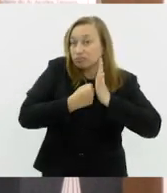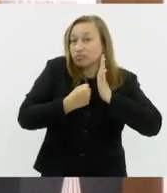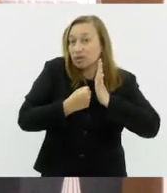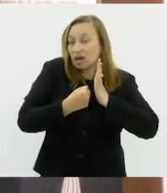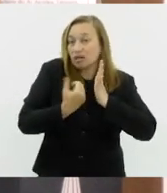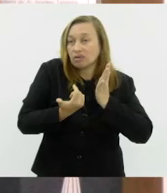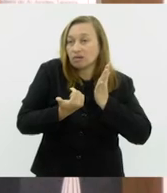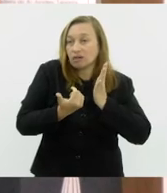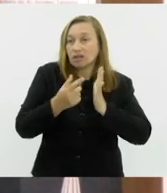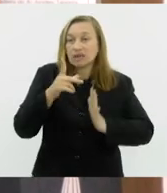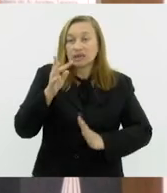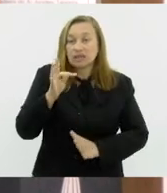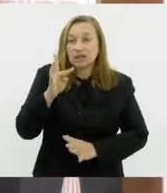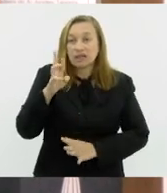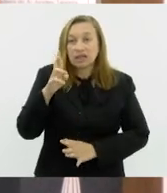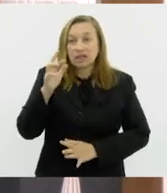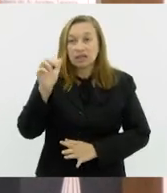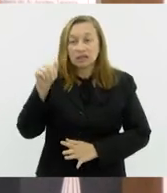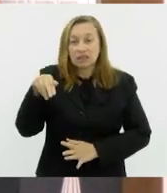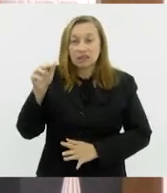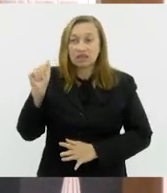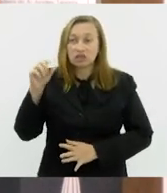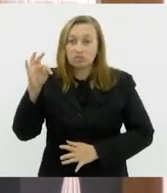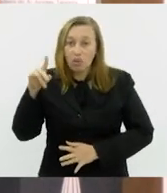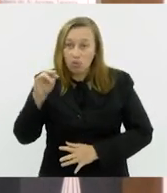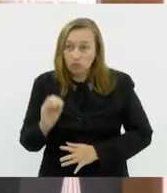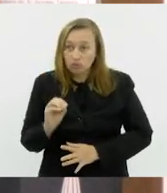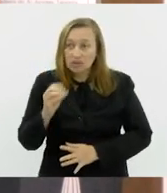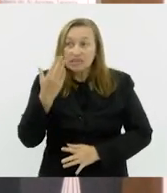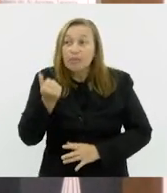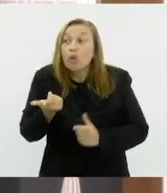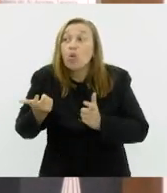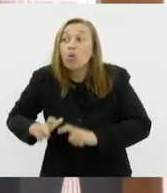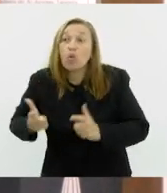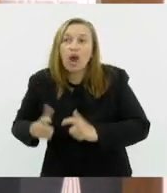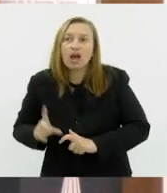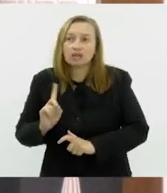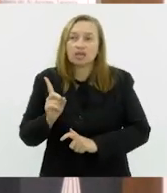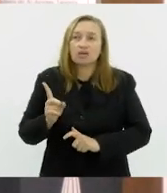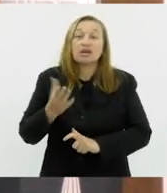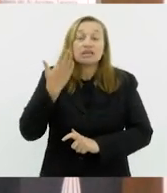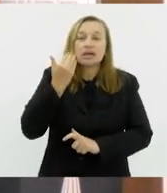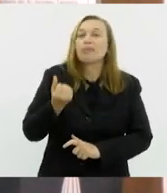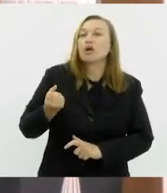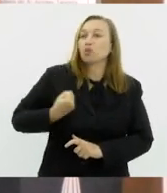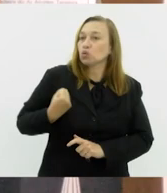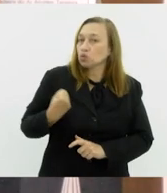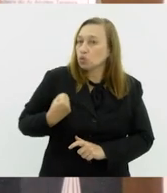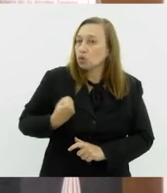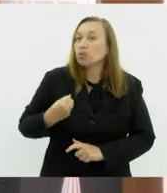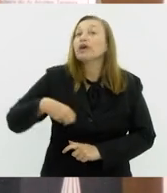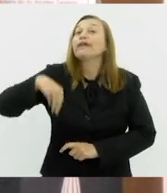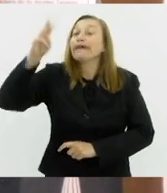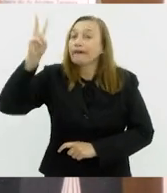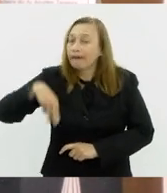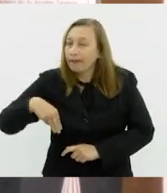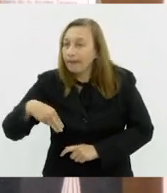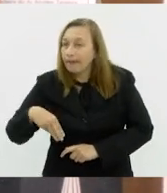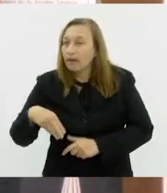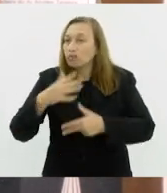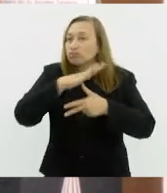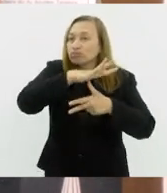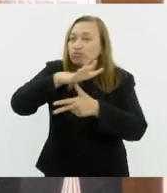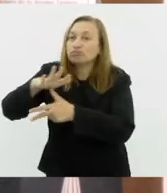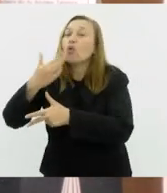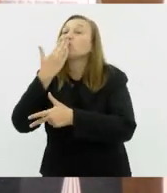a importância do transponder não é saber onde ele está exatamente plotado, é saber a matrícula, quem é o helicóptero, qual é o tipo de helicóptero,